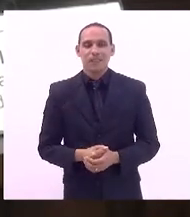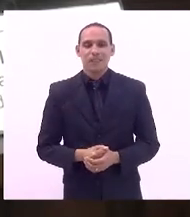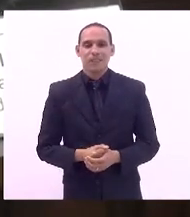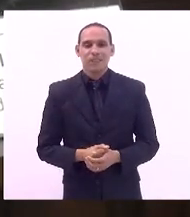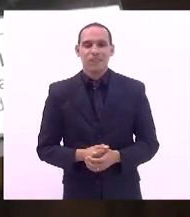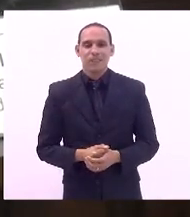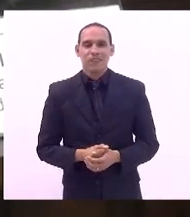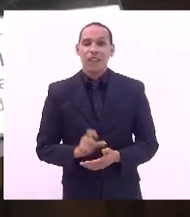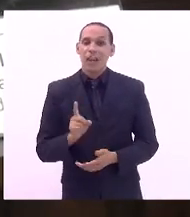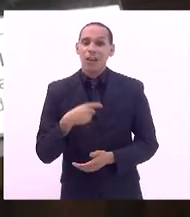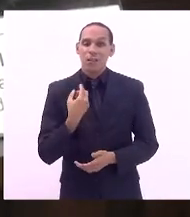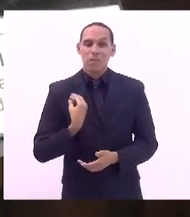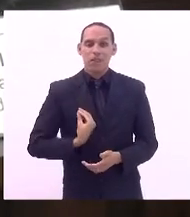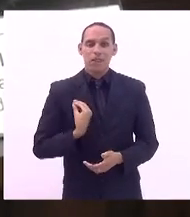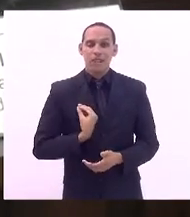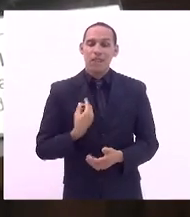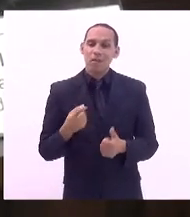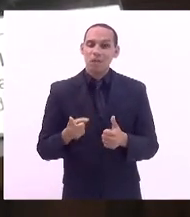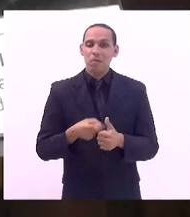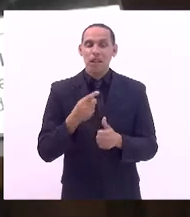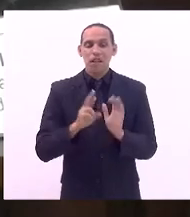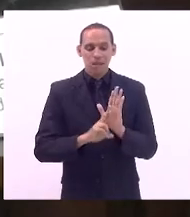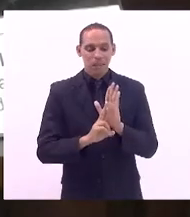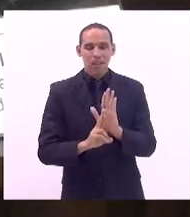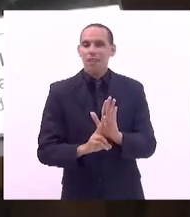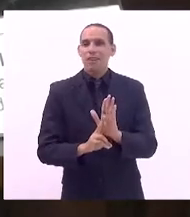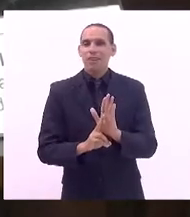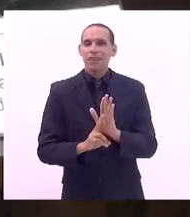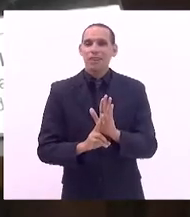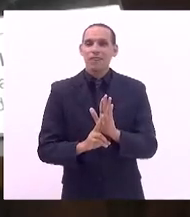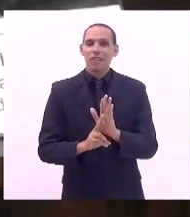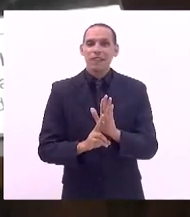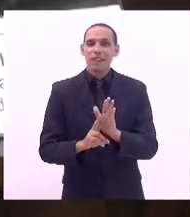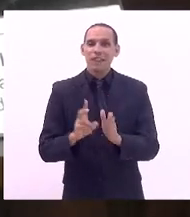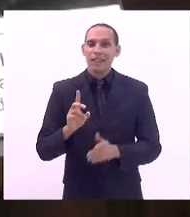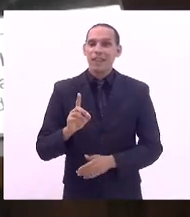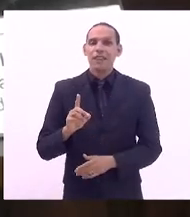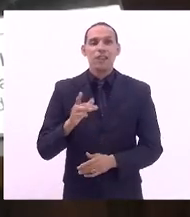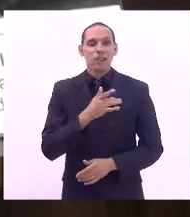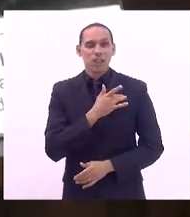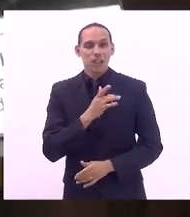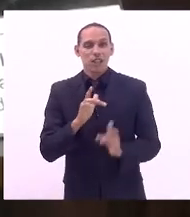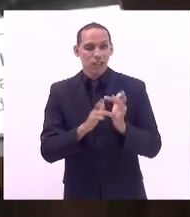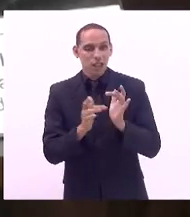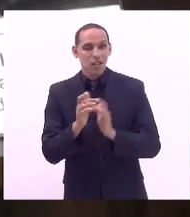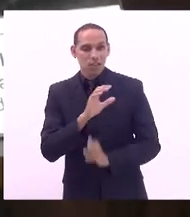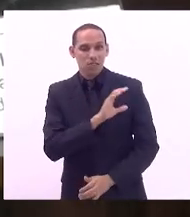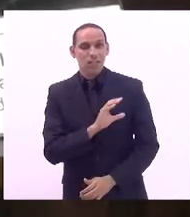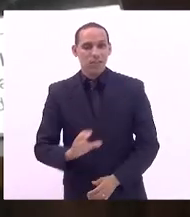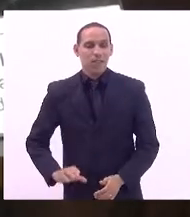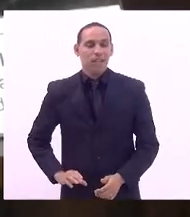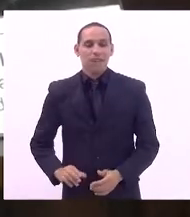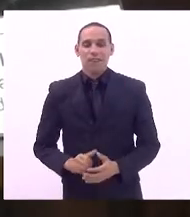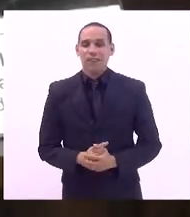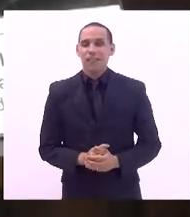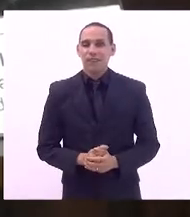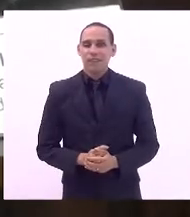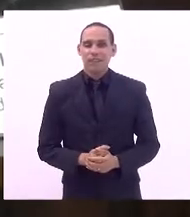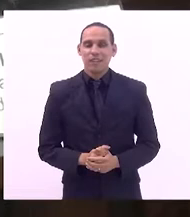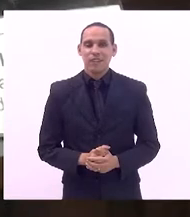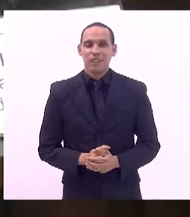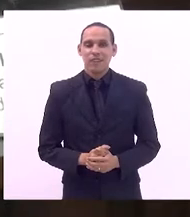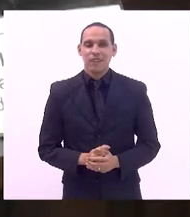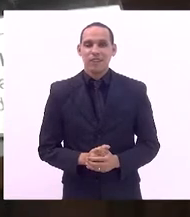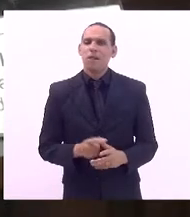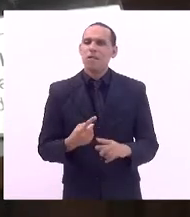nós estamos aqui primeiramente representando o nosso senhor e salvador Jesus Cristo é porque